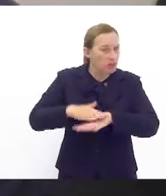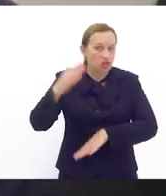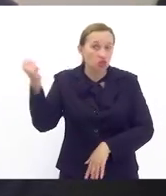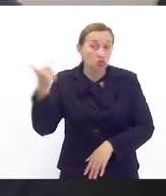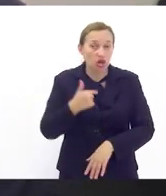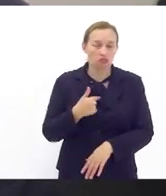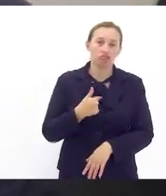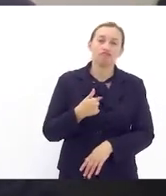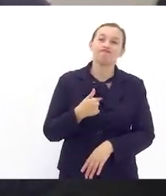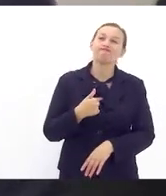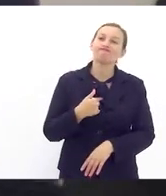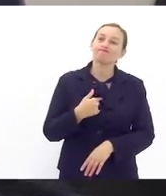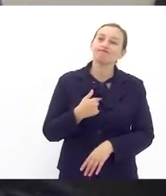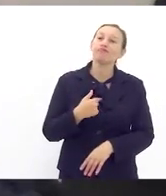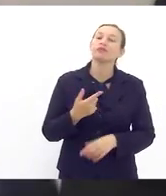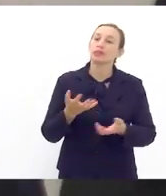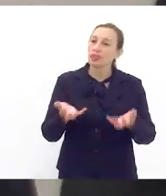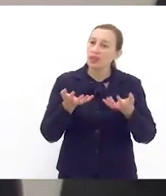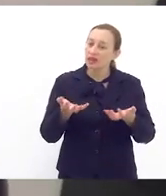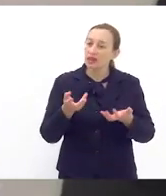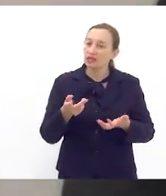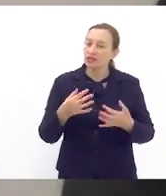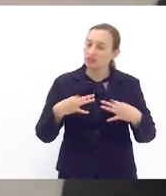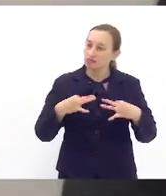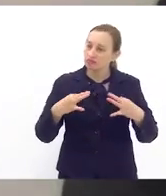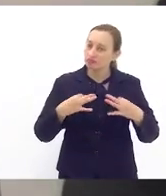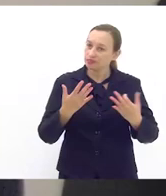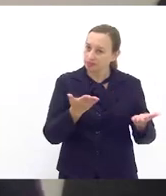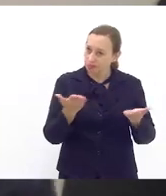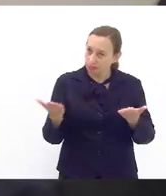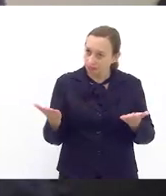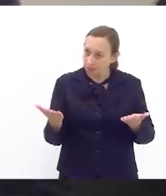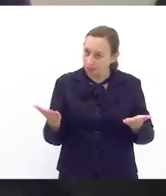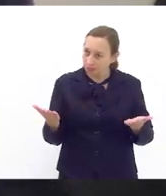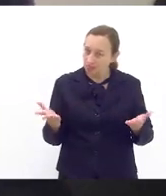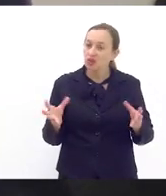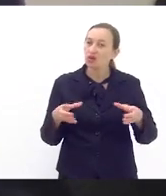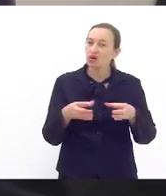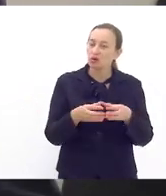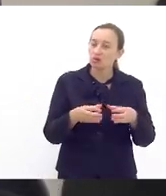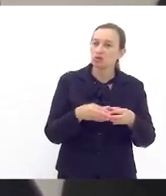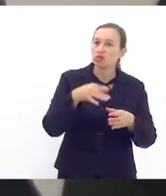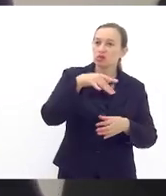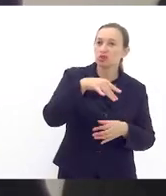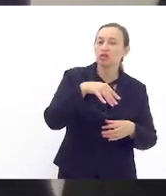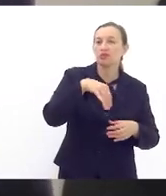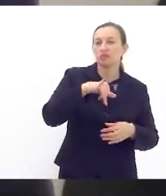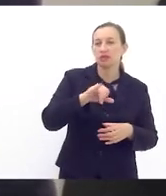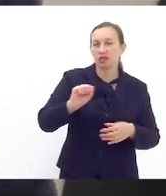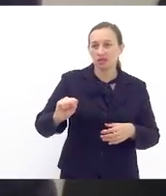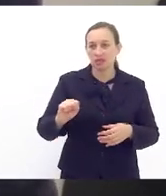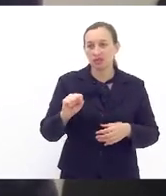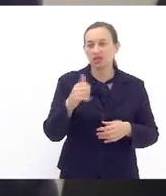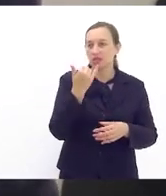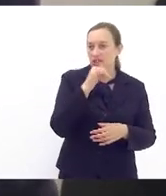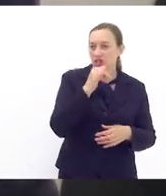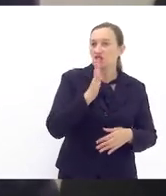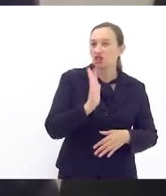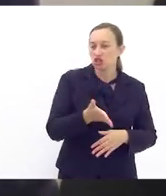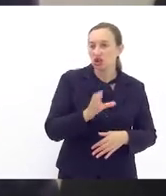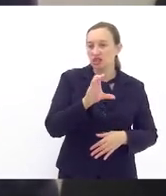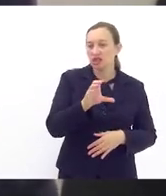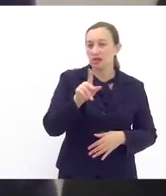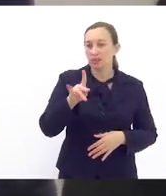que eu tive mas eu quero colocar à disposição de vocês a comissão de Minas e energia já tem a primeira